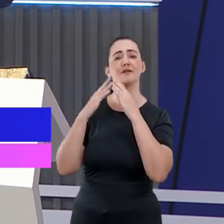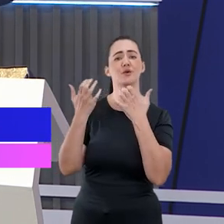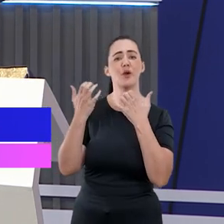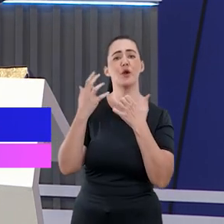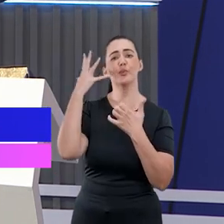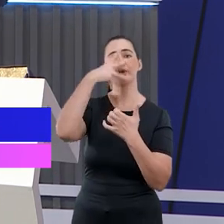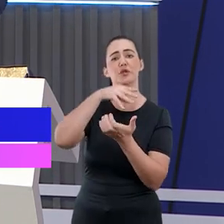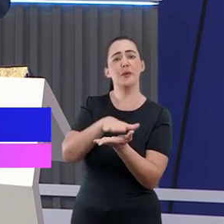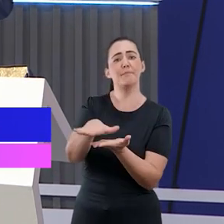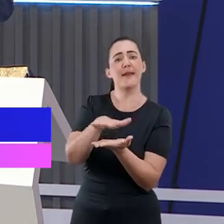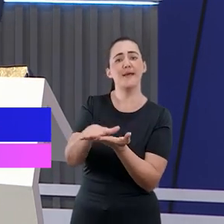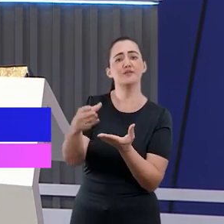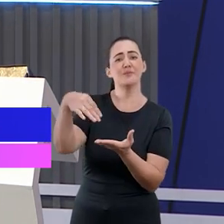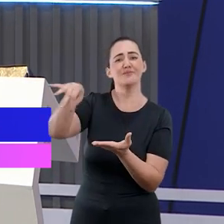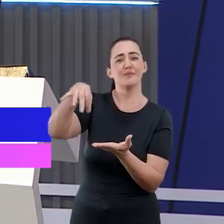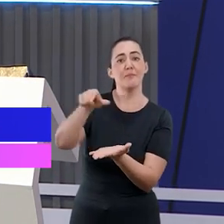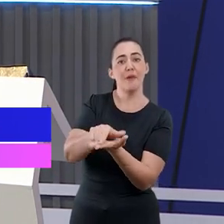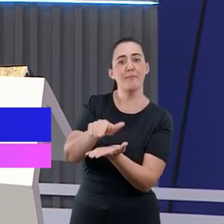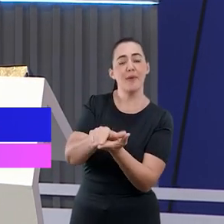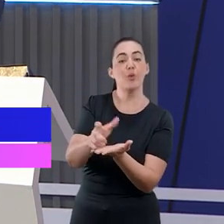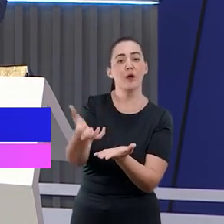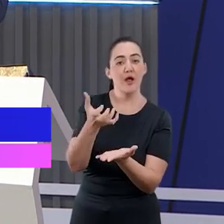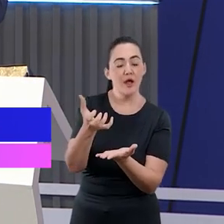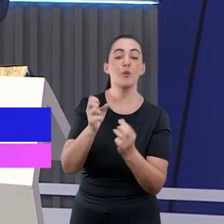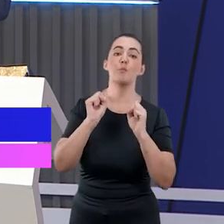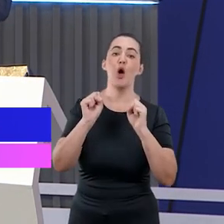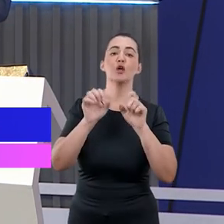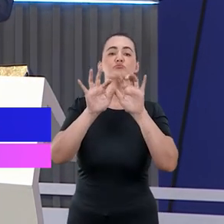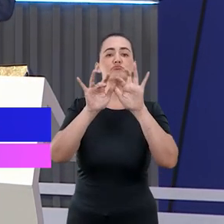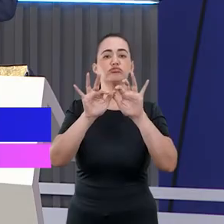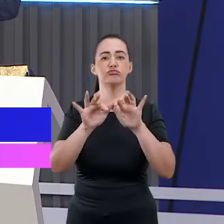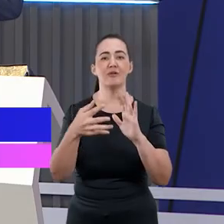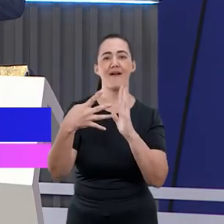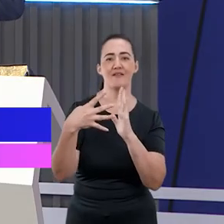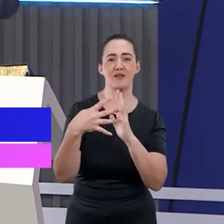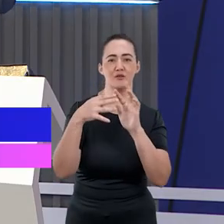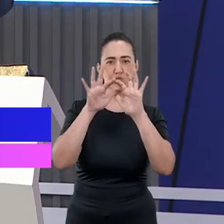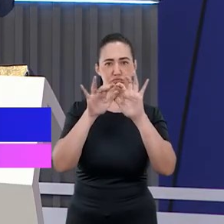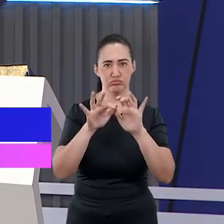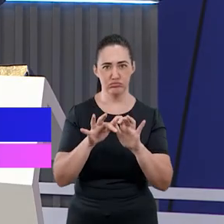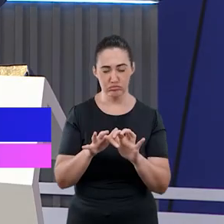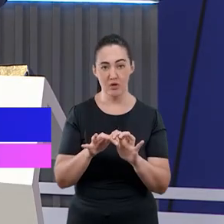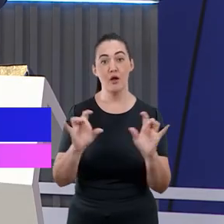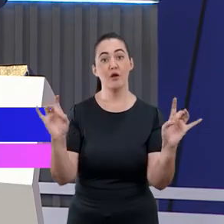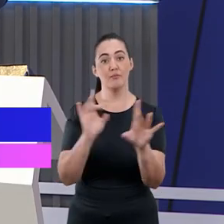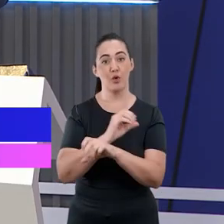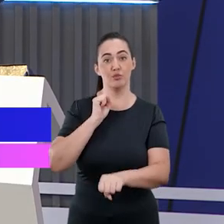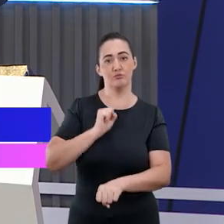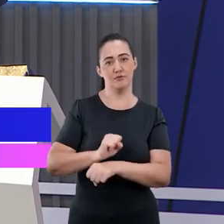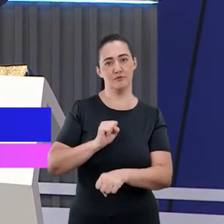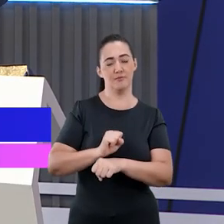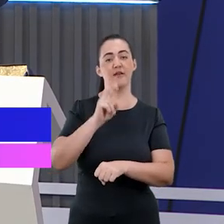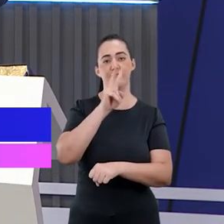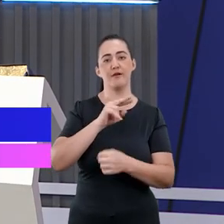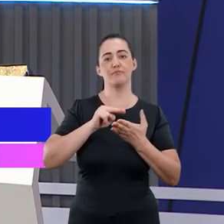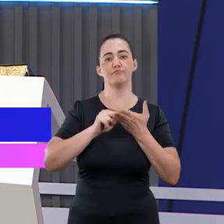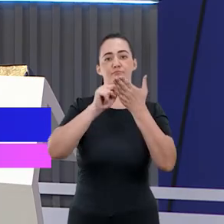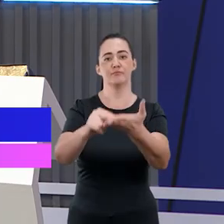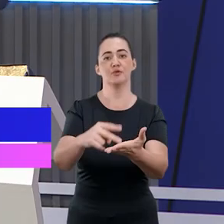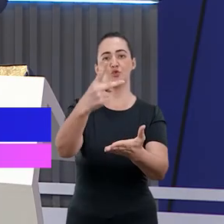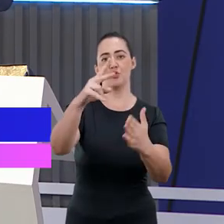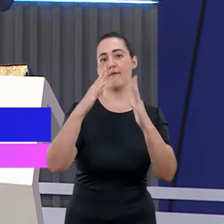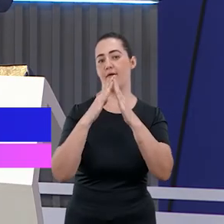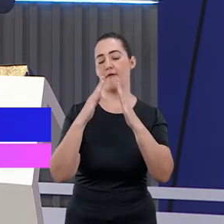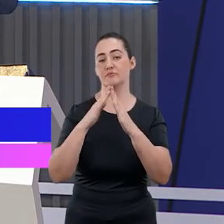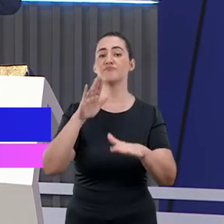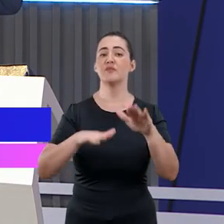papel. Coloca lá, receber pelo correio e vai chegar gratuitamente aí na sua casa, tá bom? Combinado? Já escreveu? Já faz parte da